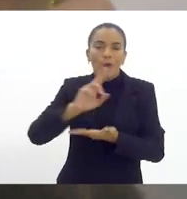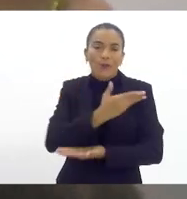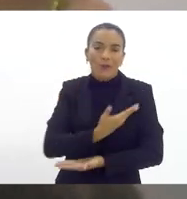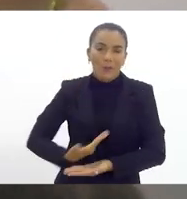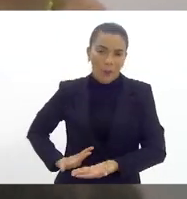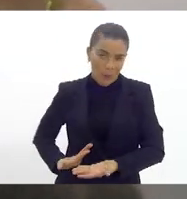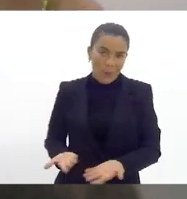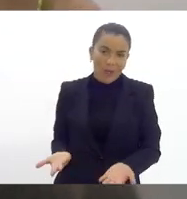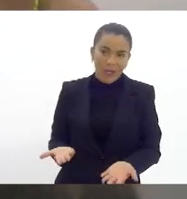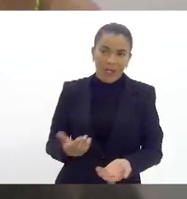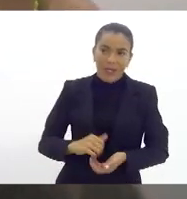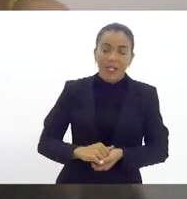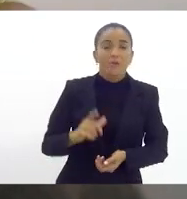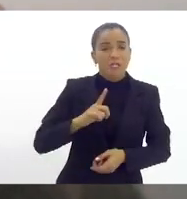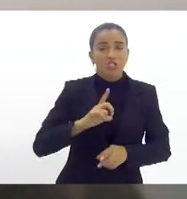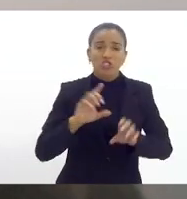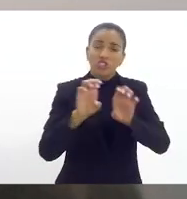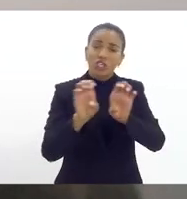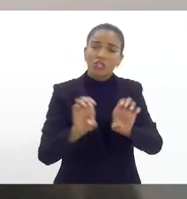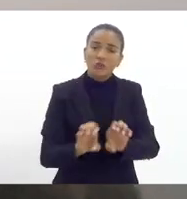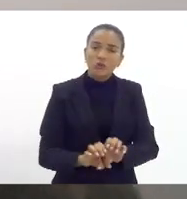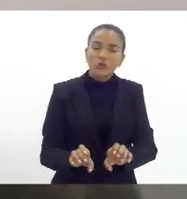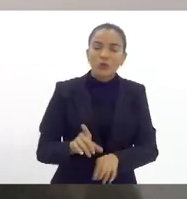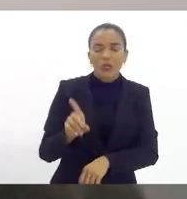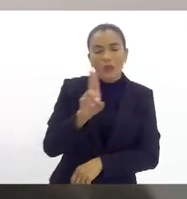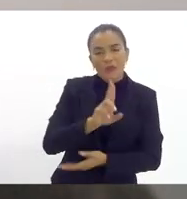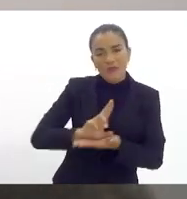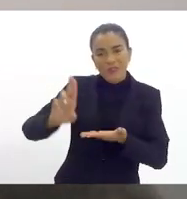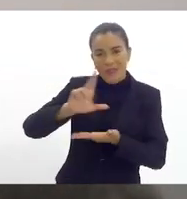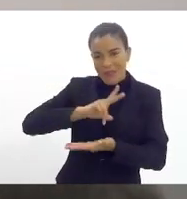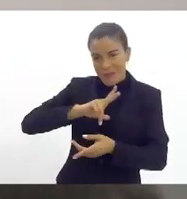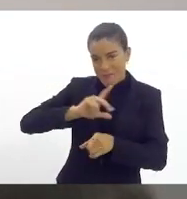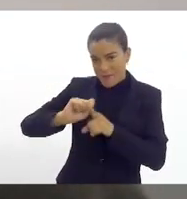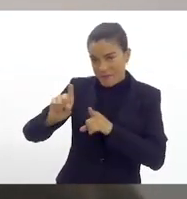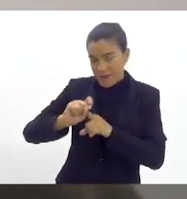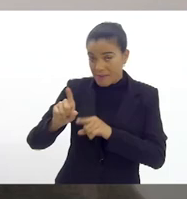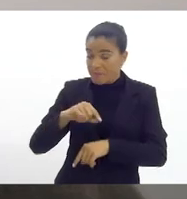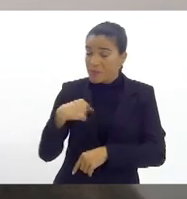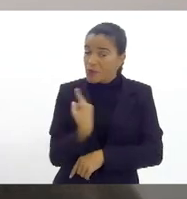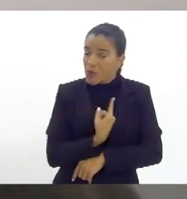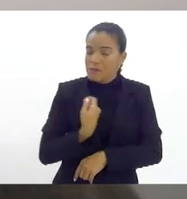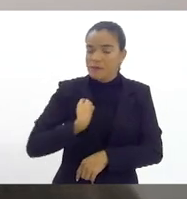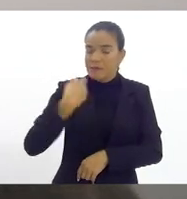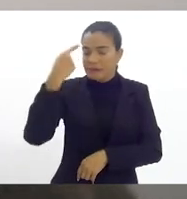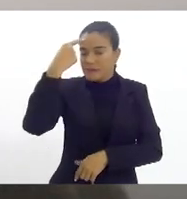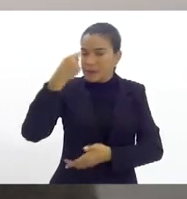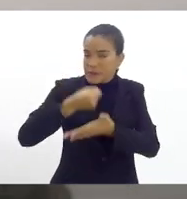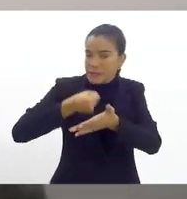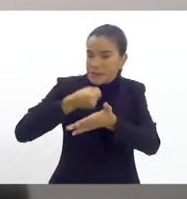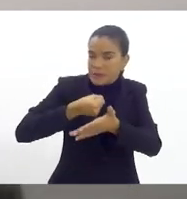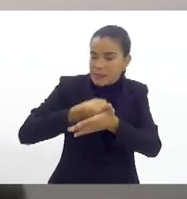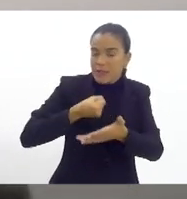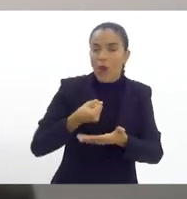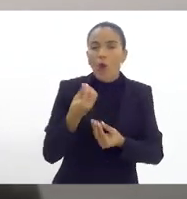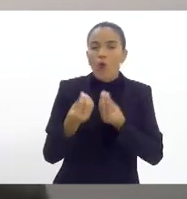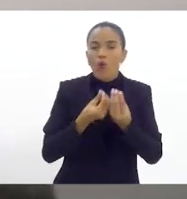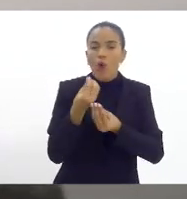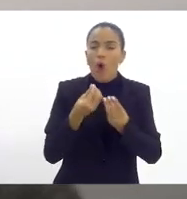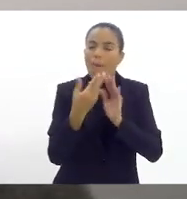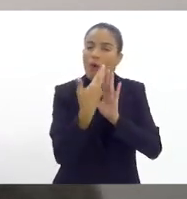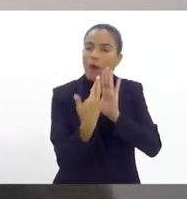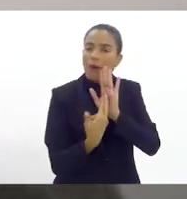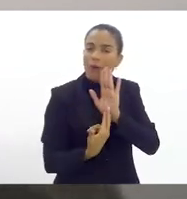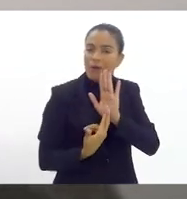já existia a estrutura da universidade privada Então esse é um ponto porém a gente que a gente precisa aqui pensar sobre como se faz essa